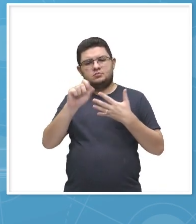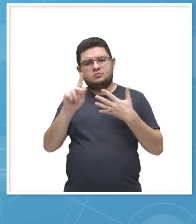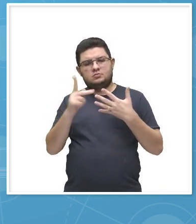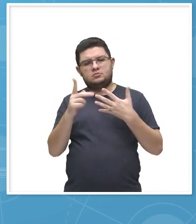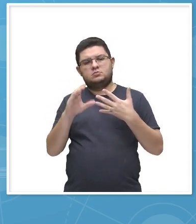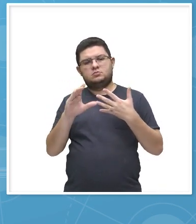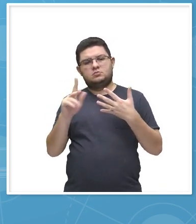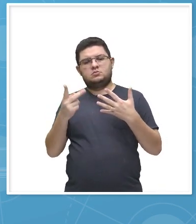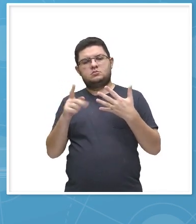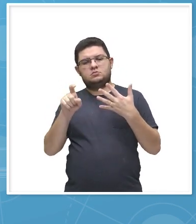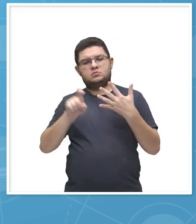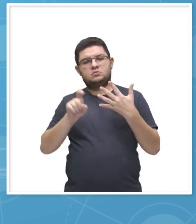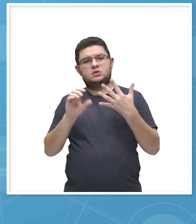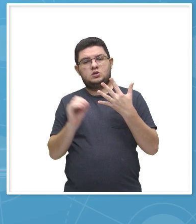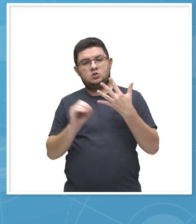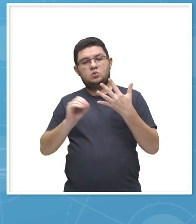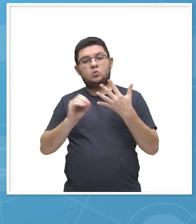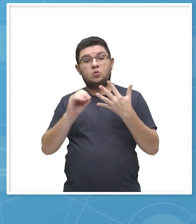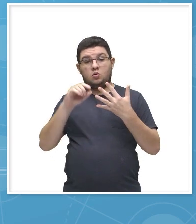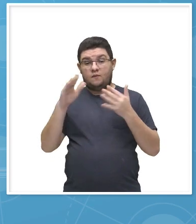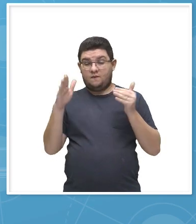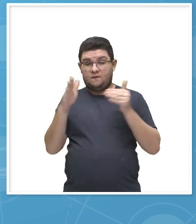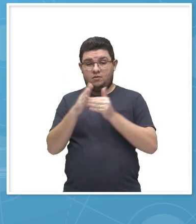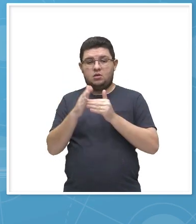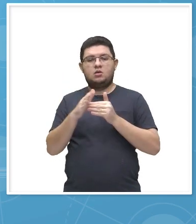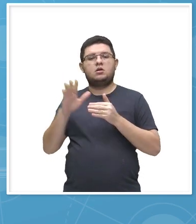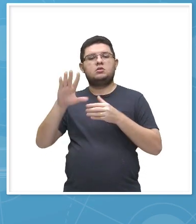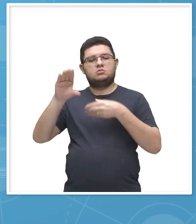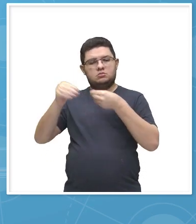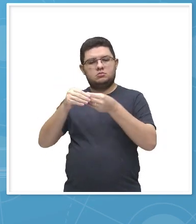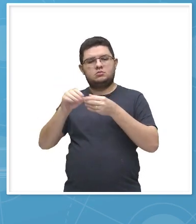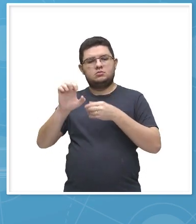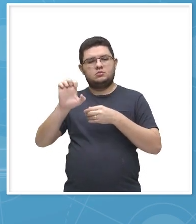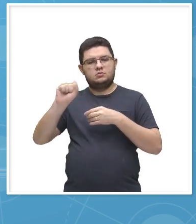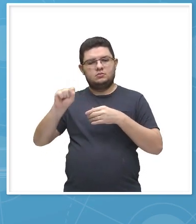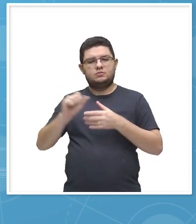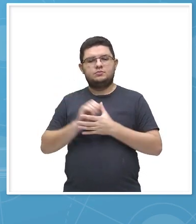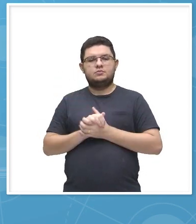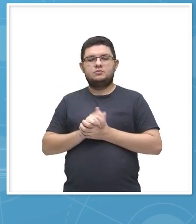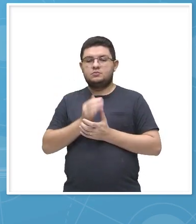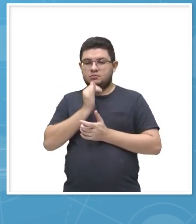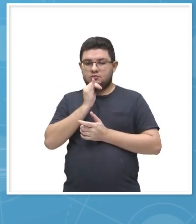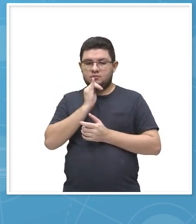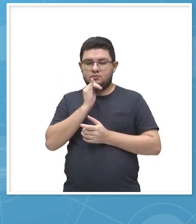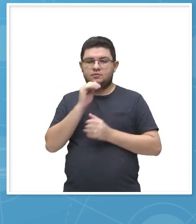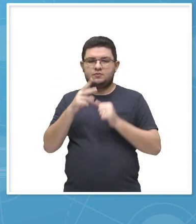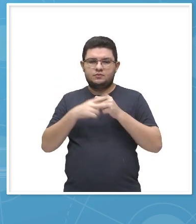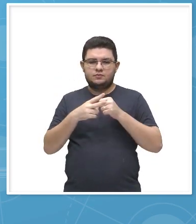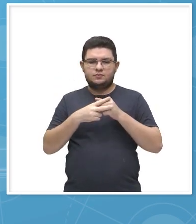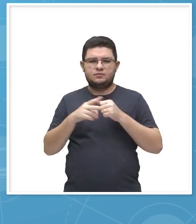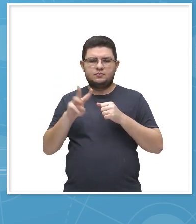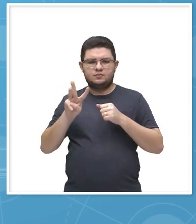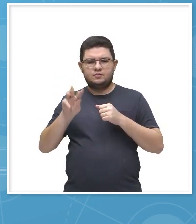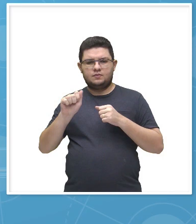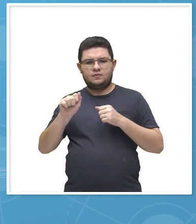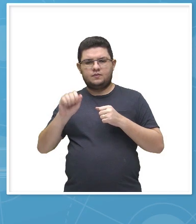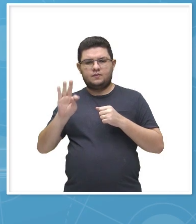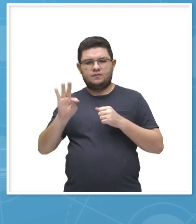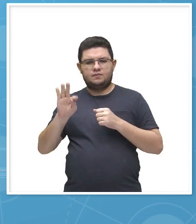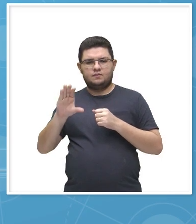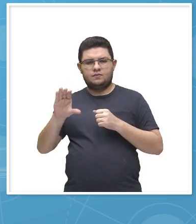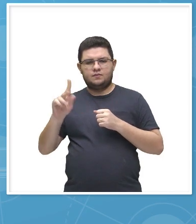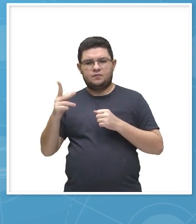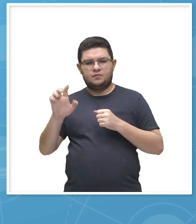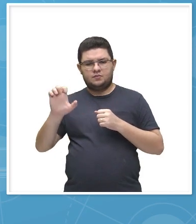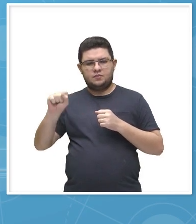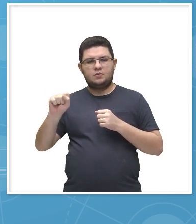essa lá no final por exemplo verbo ótica é o verbo assistir Né que a quem gosta de TV então x